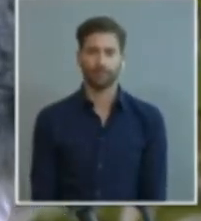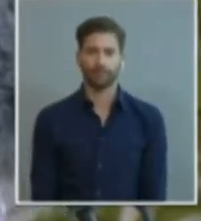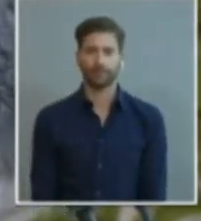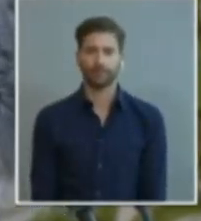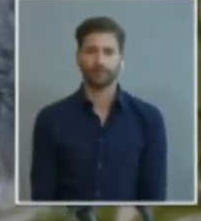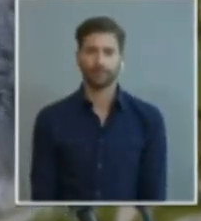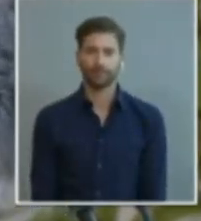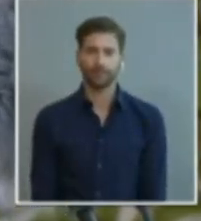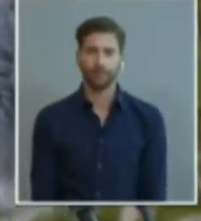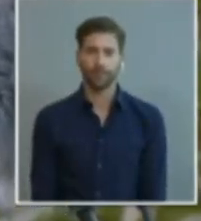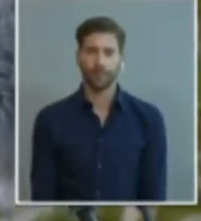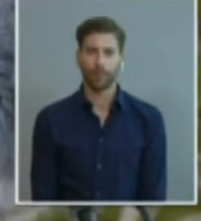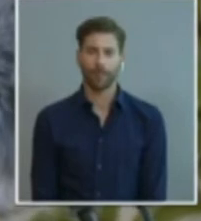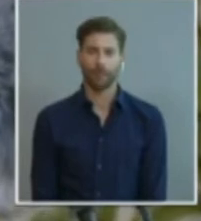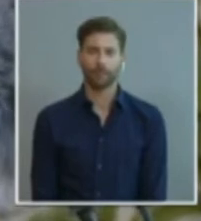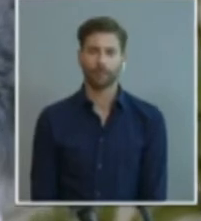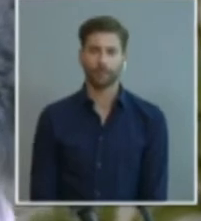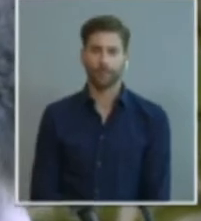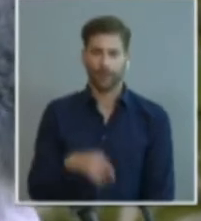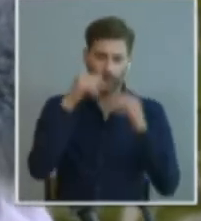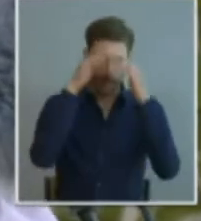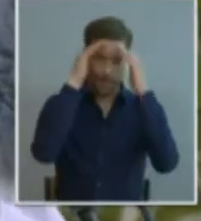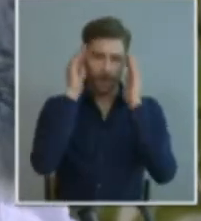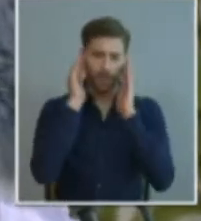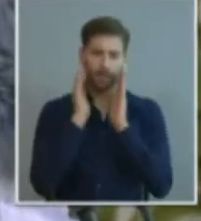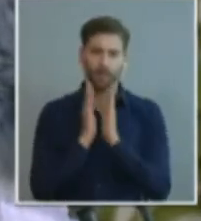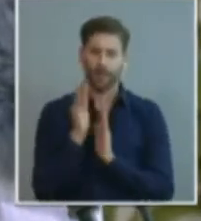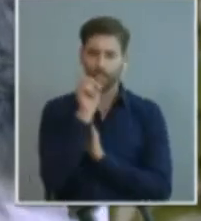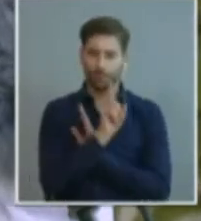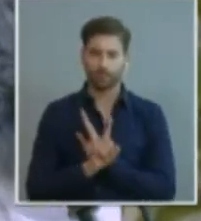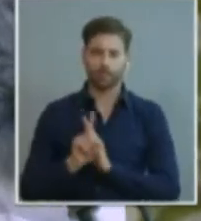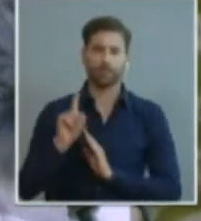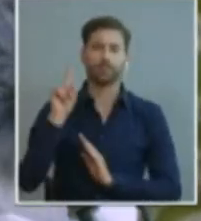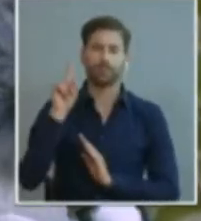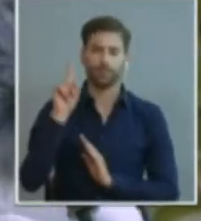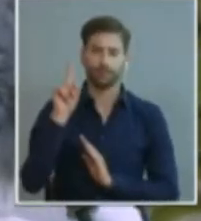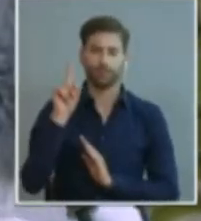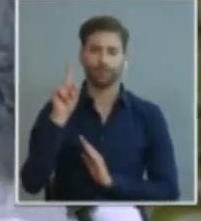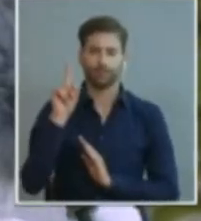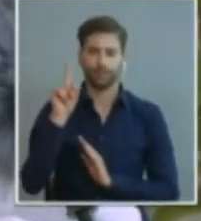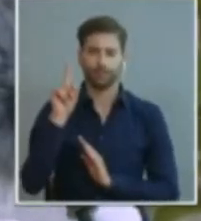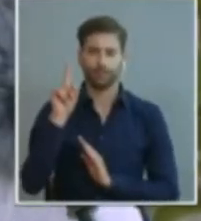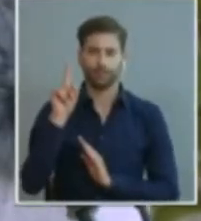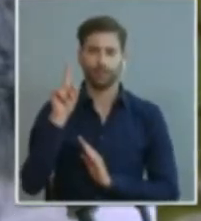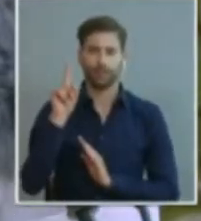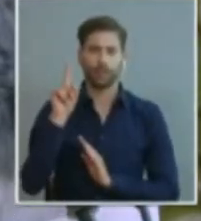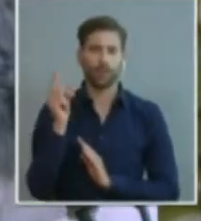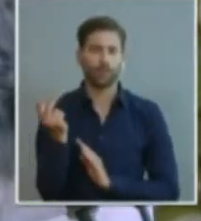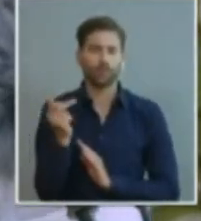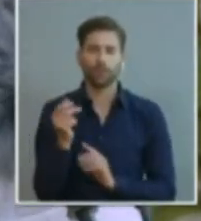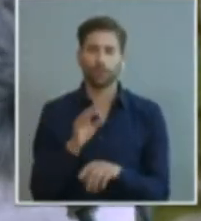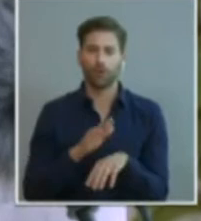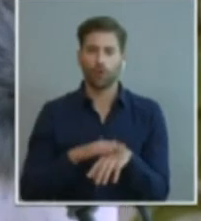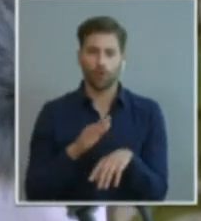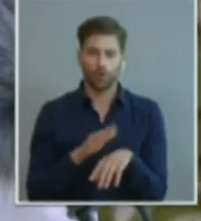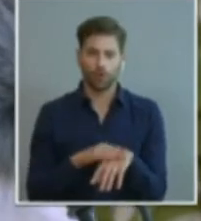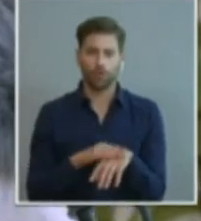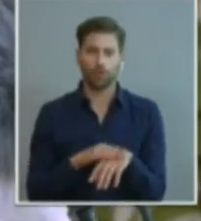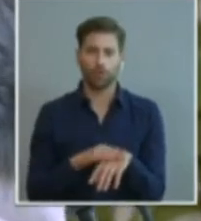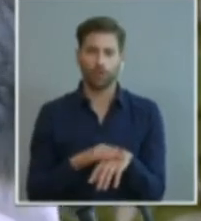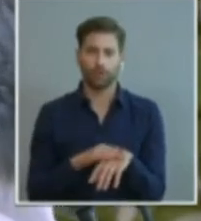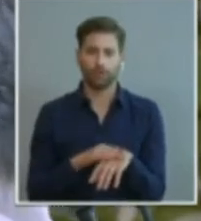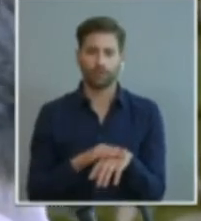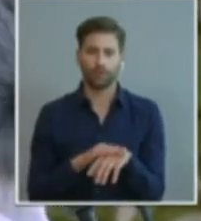Esta glorificação de Maria é também fruto da sua íntima e